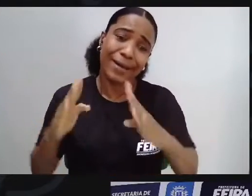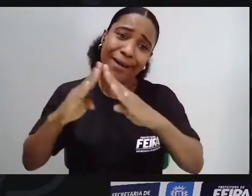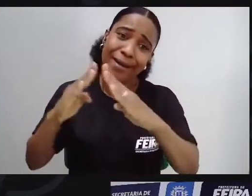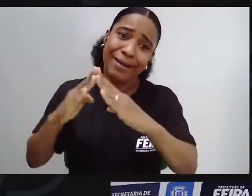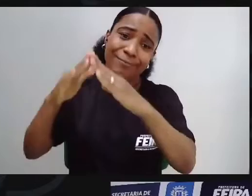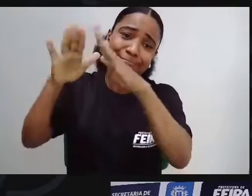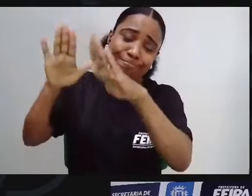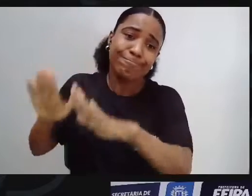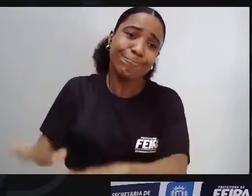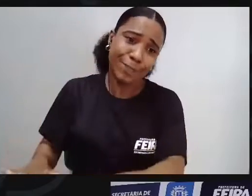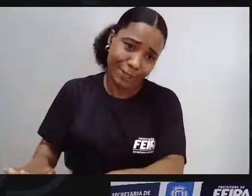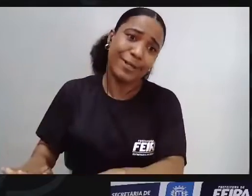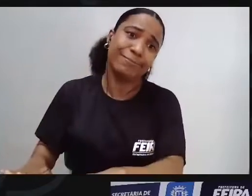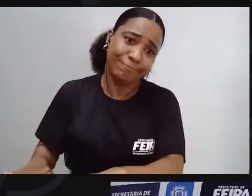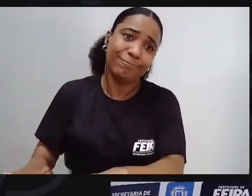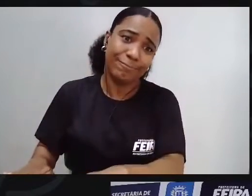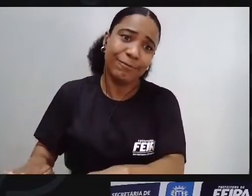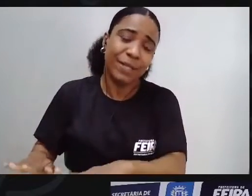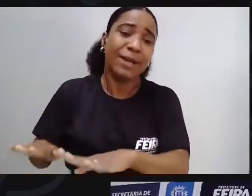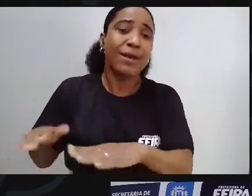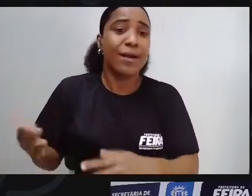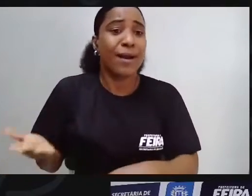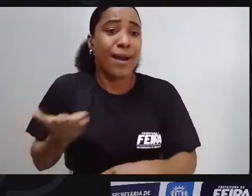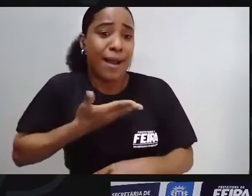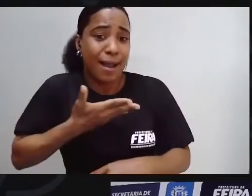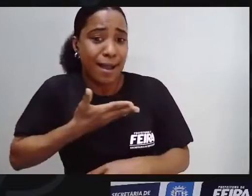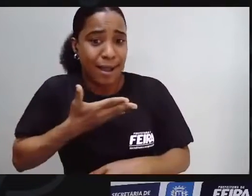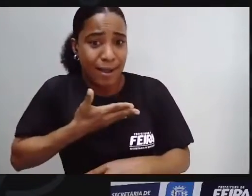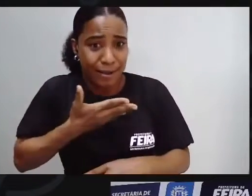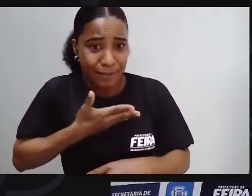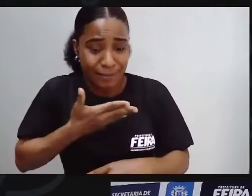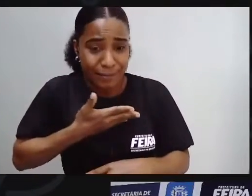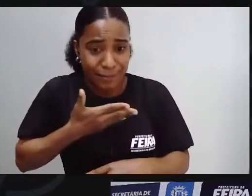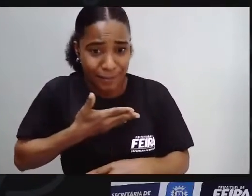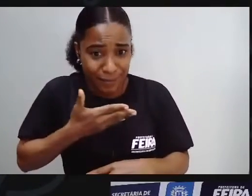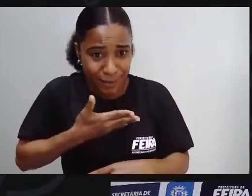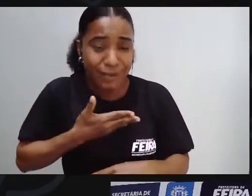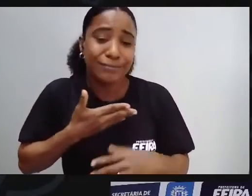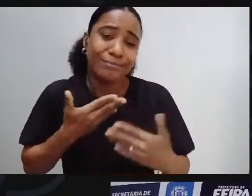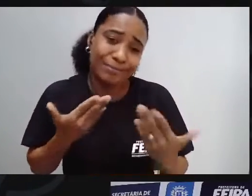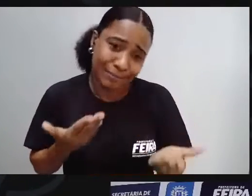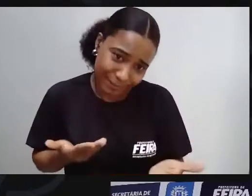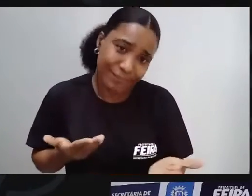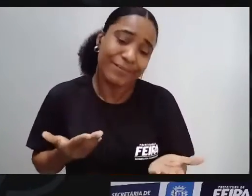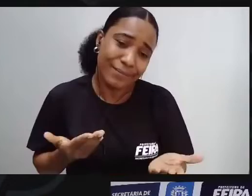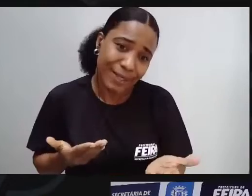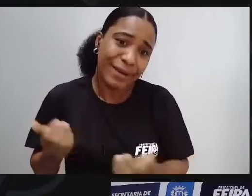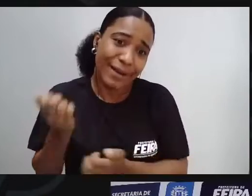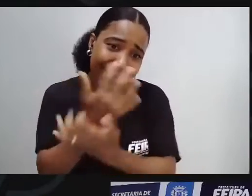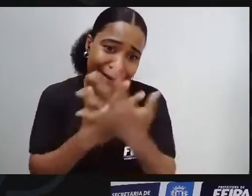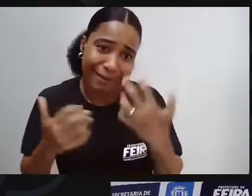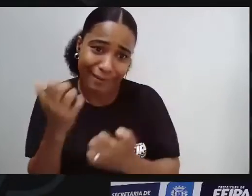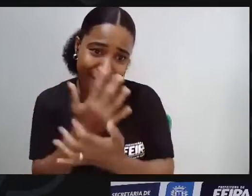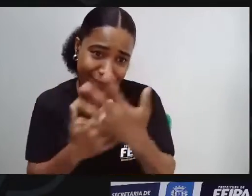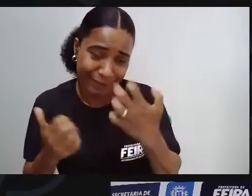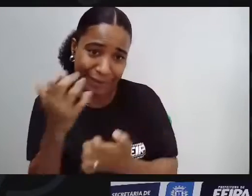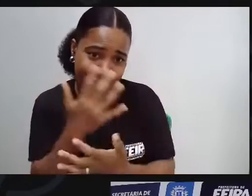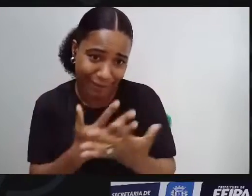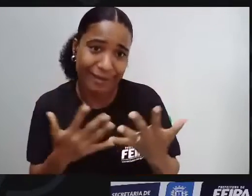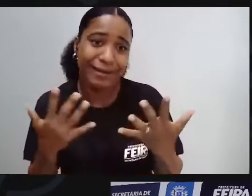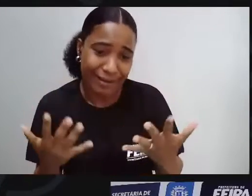contar com amigo só nos Parabéns temos muitas coisas a compartilhar